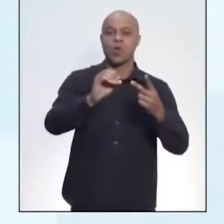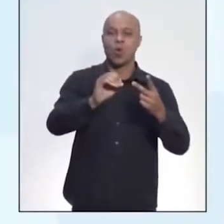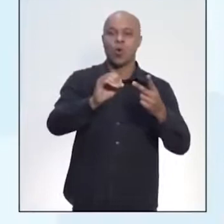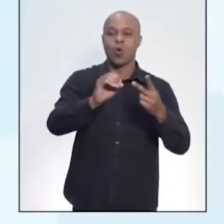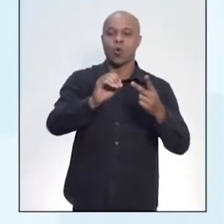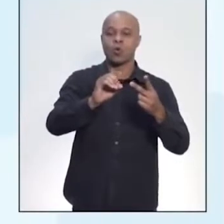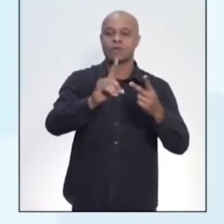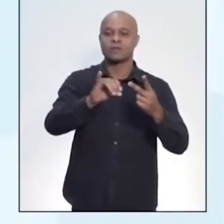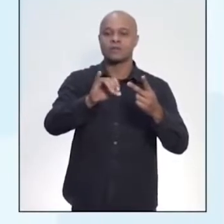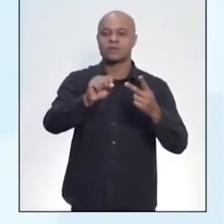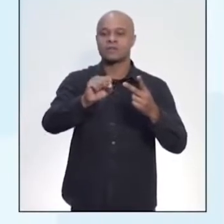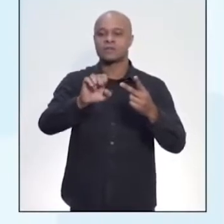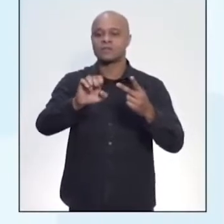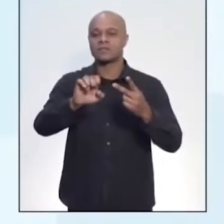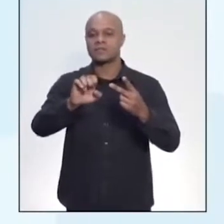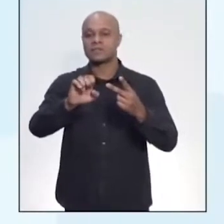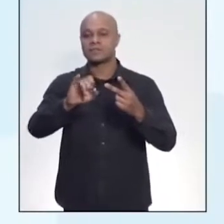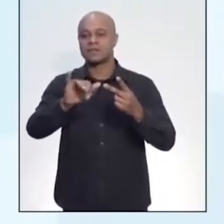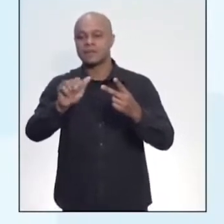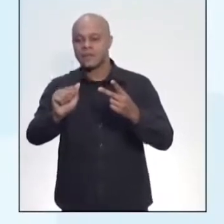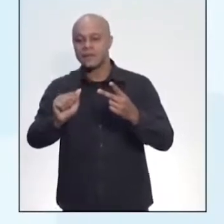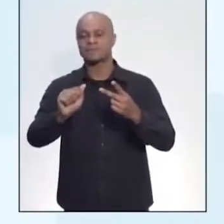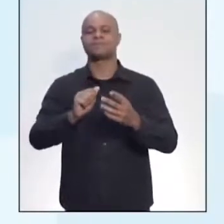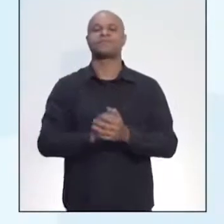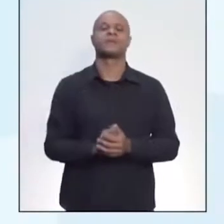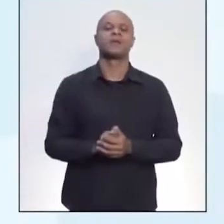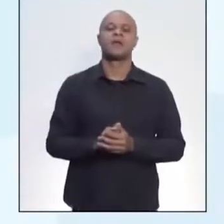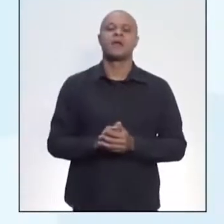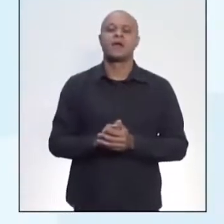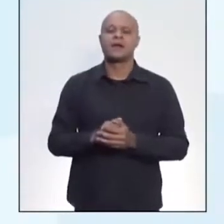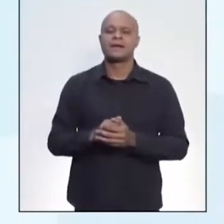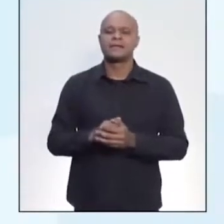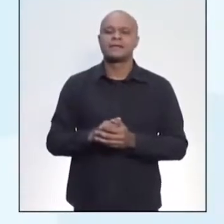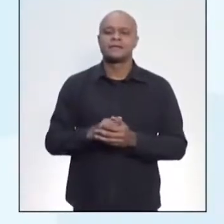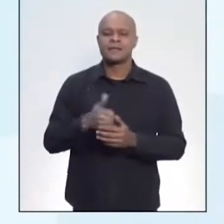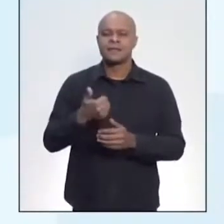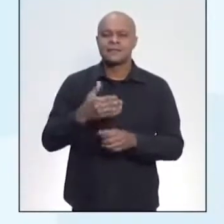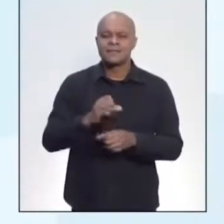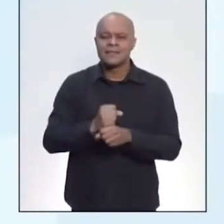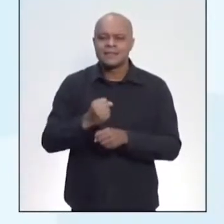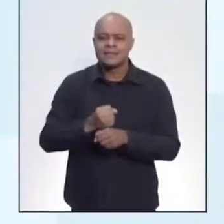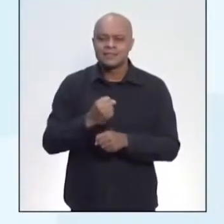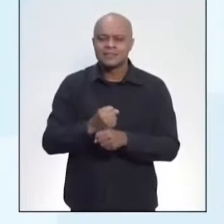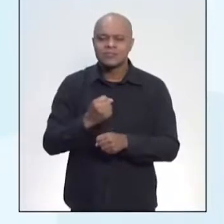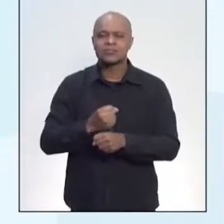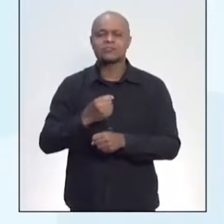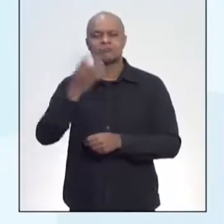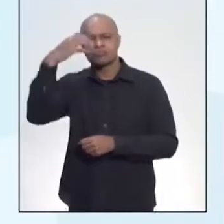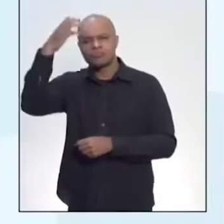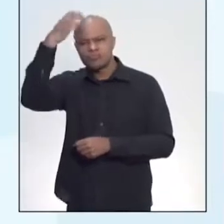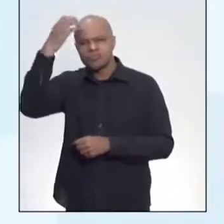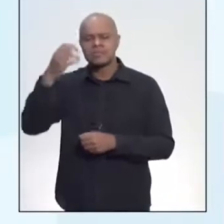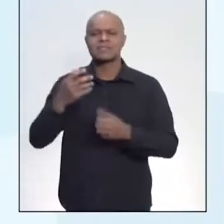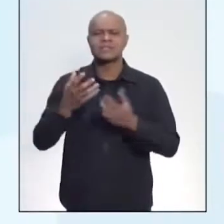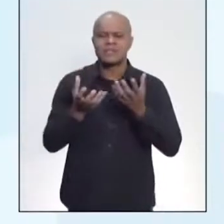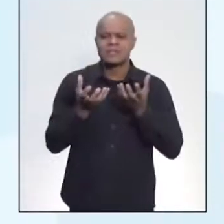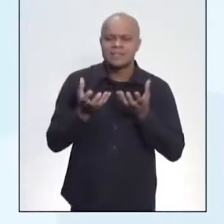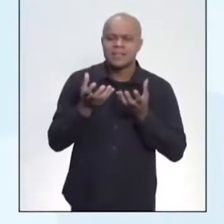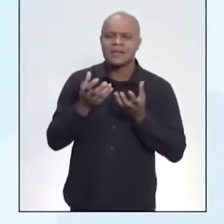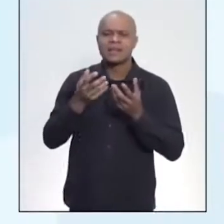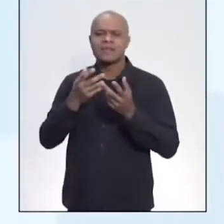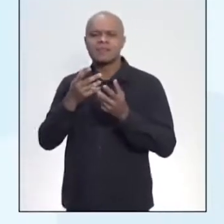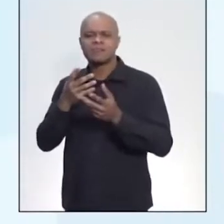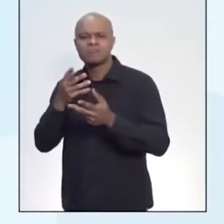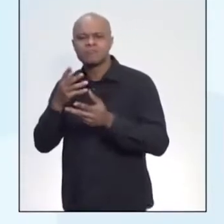dez anos e durante esses 10 anos vários Reis tentam desposar a rainha que fica lá enrolando aí